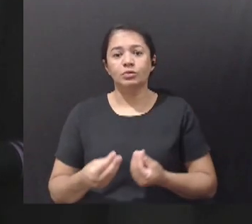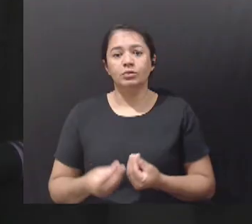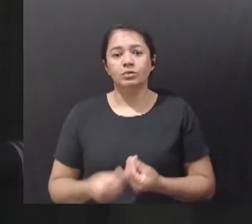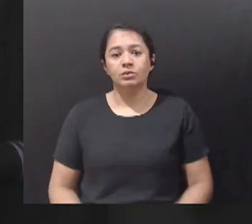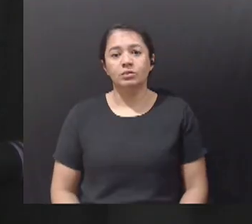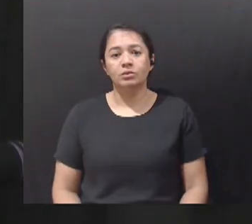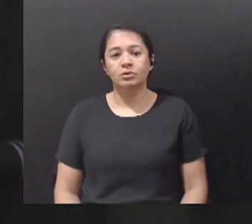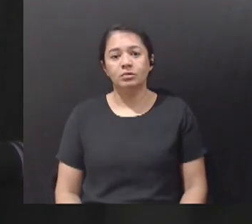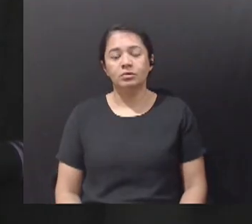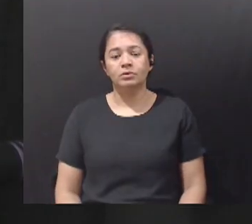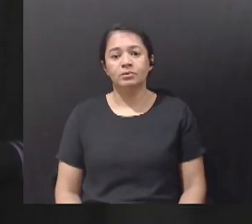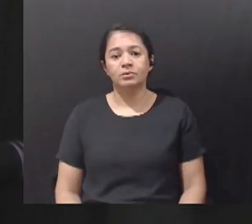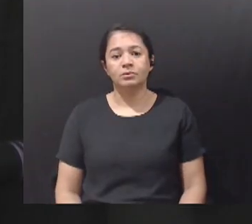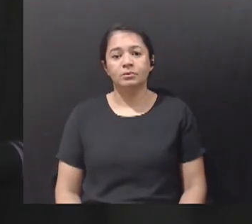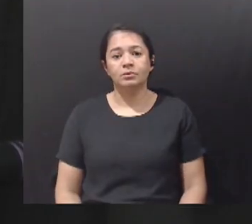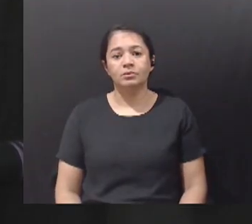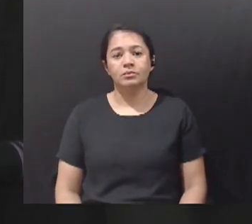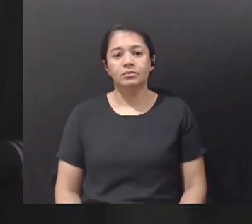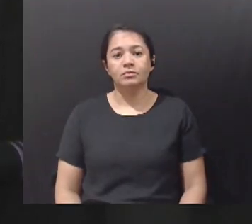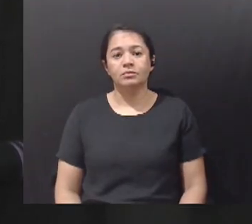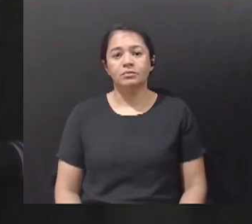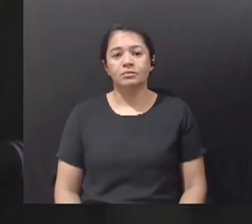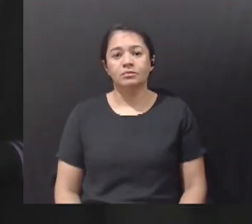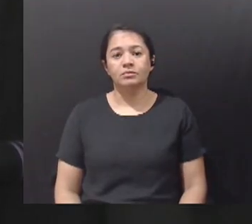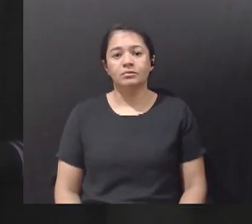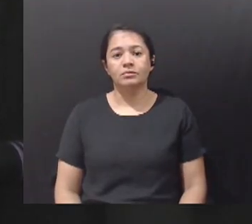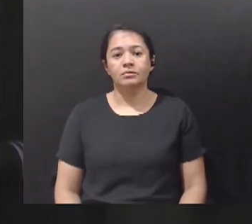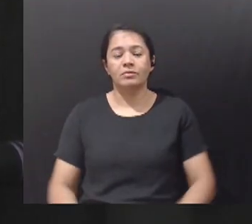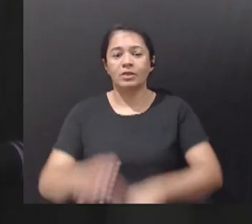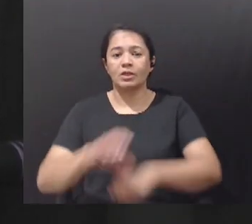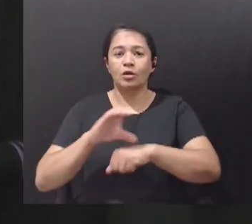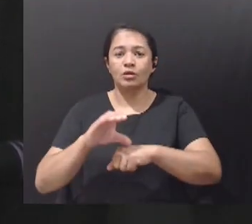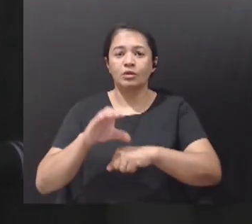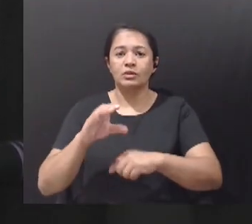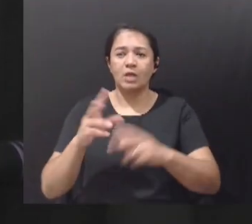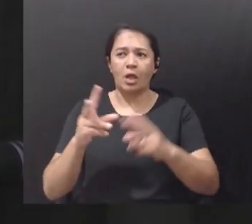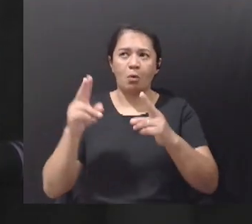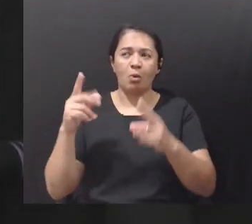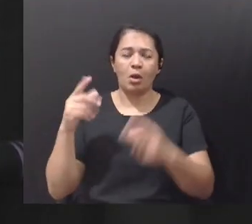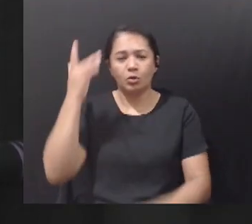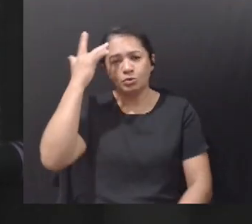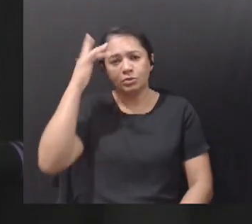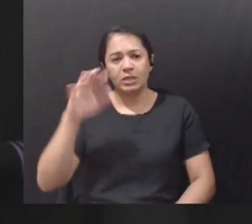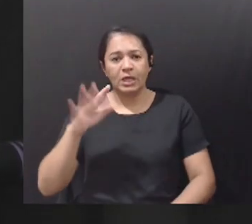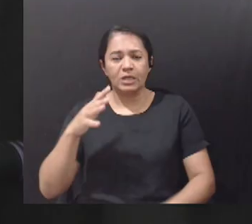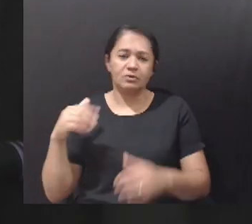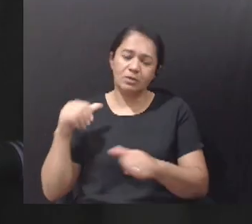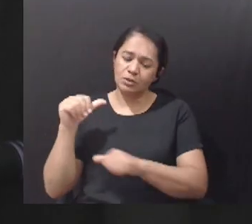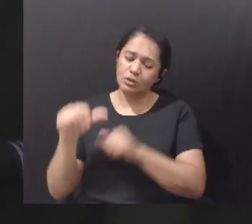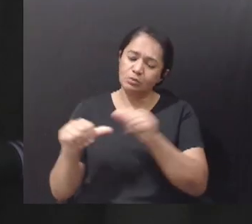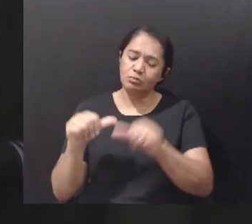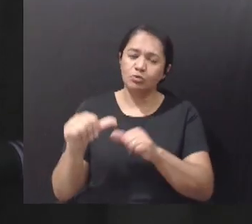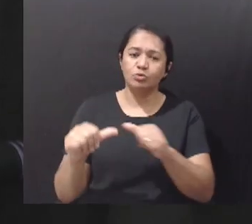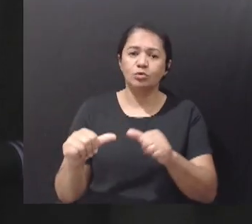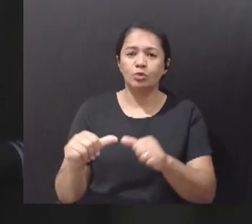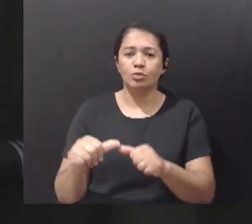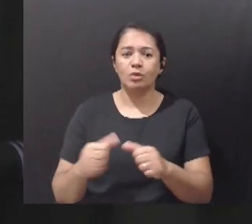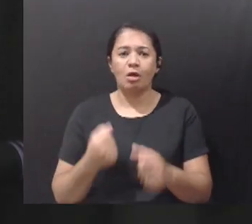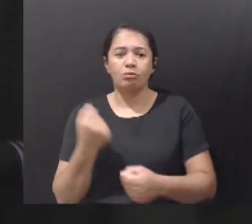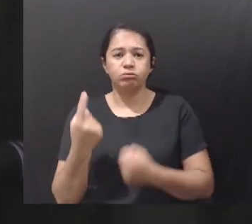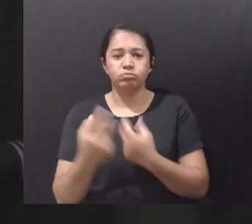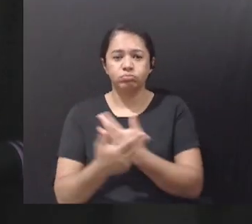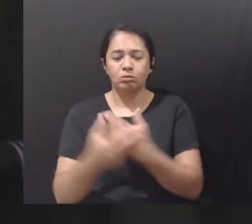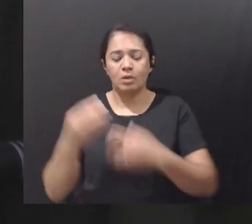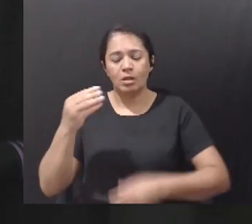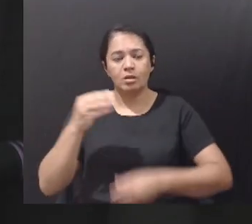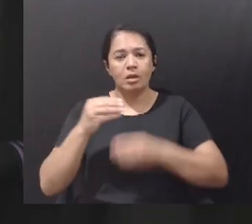participando, se a Constituição está absolutamente a mesma coisa, porque ela pode ter sofrido, Sim, ao claro. longo desses anos, algumas emendas, algumas